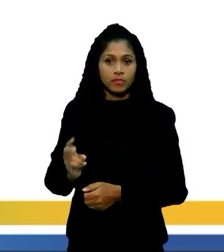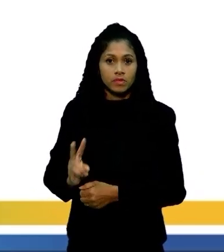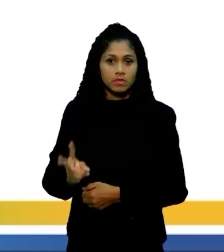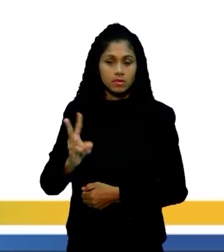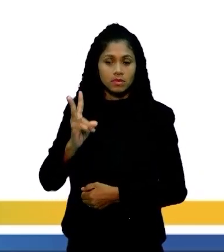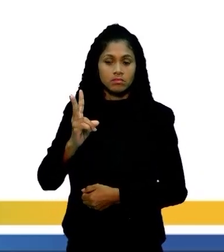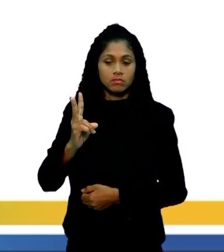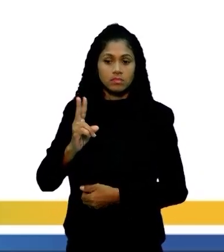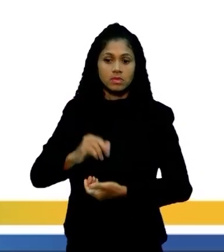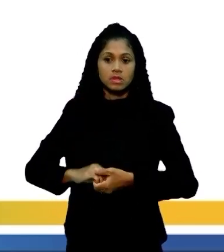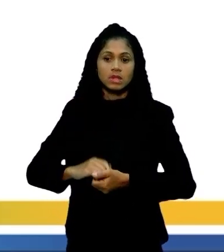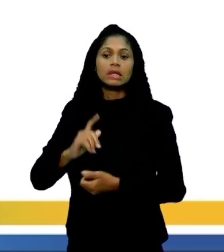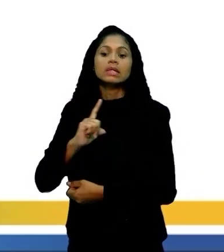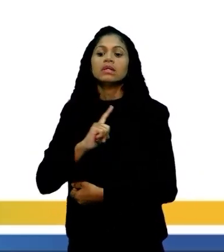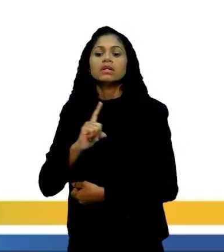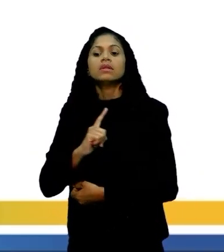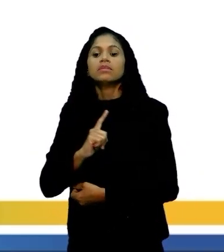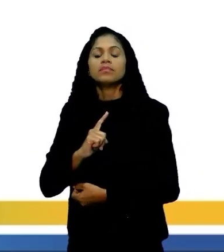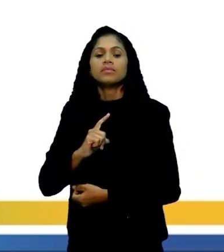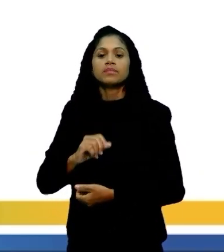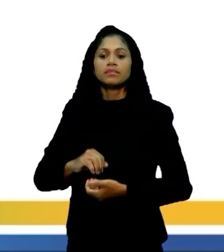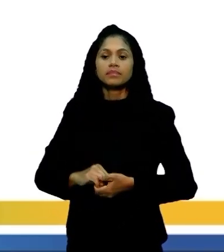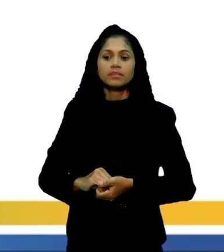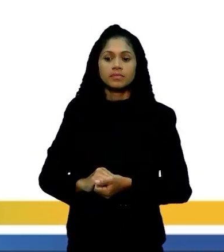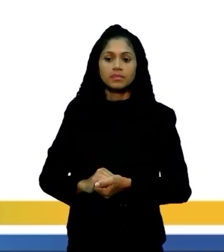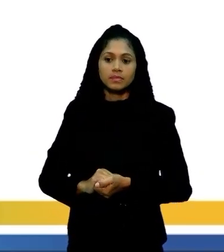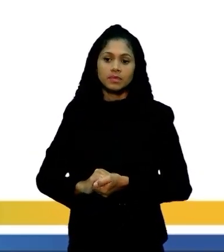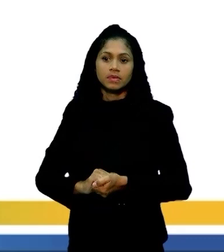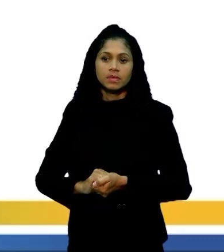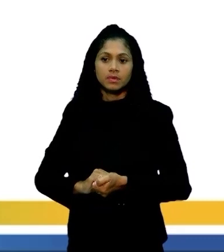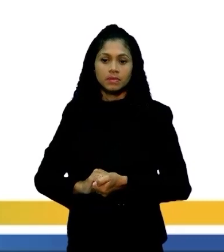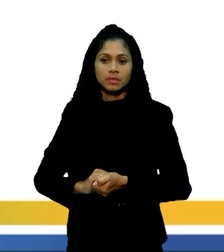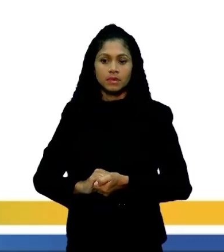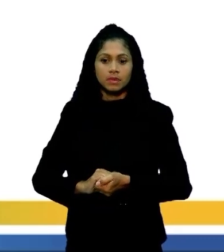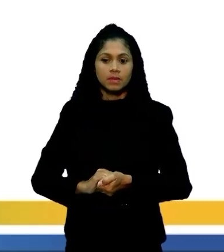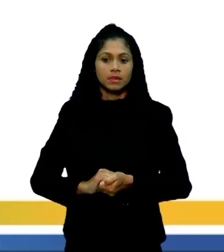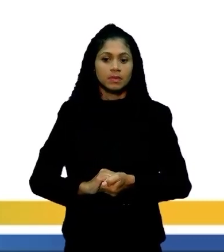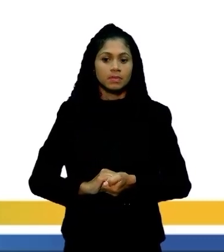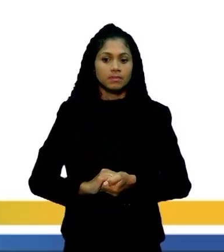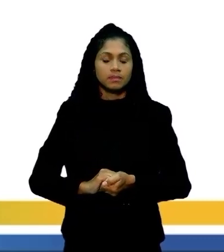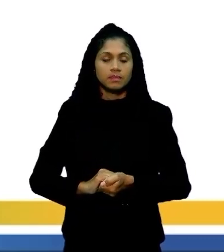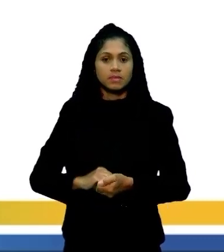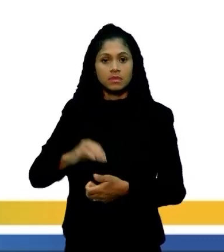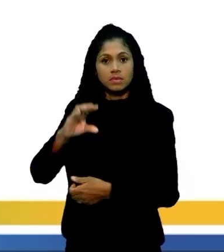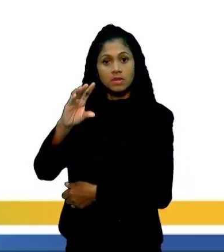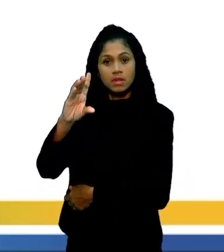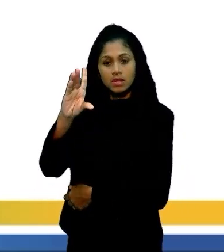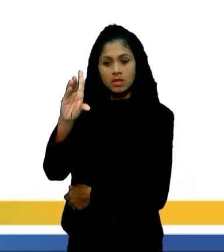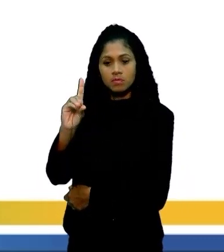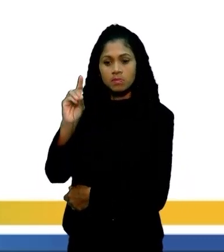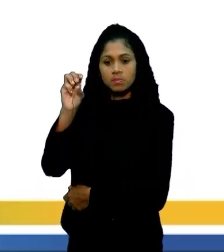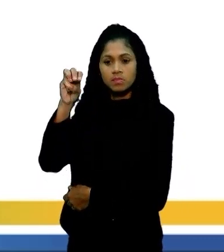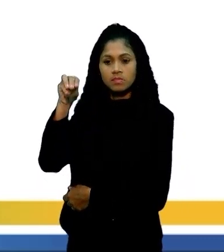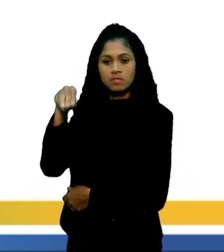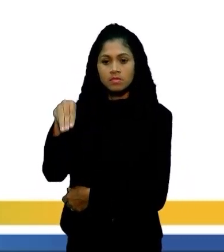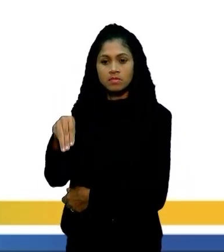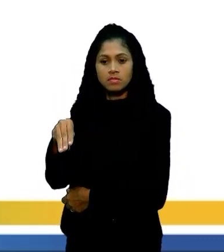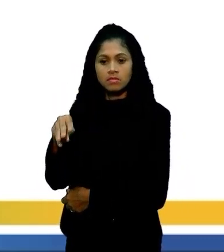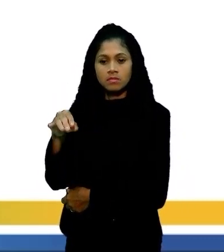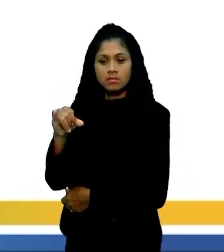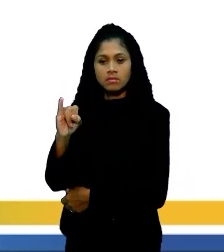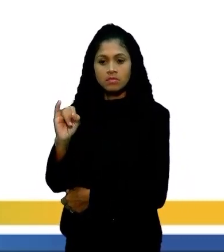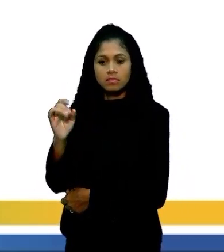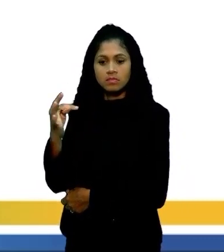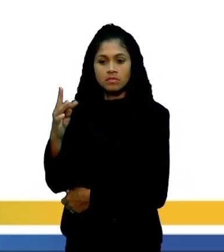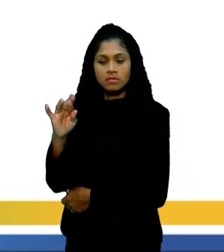Seguindo, nós vamos ter Dmitri Ivanovich Mendeleev, que é um cientista russo, tá?